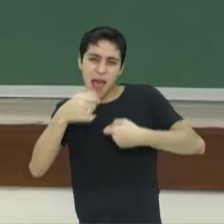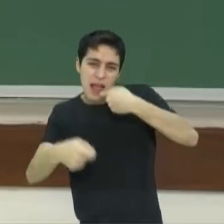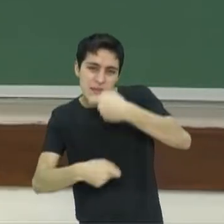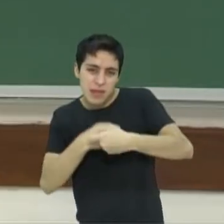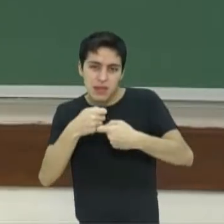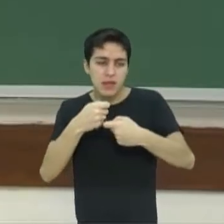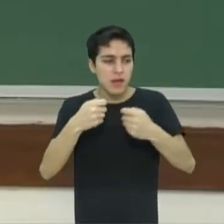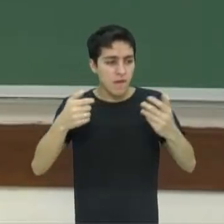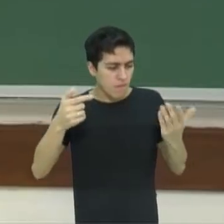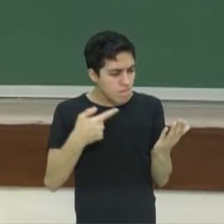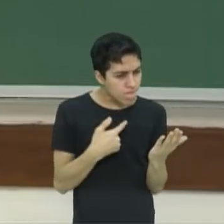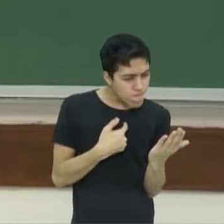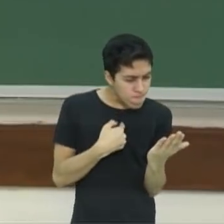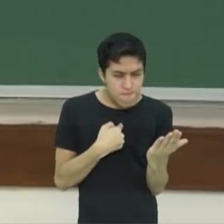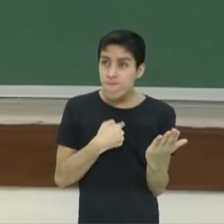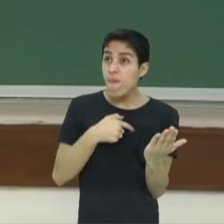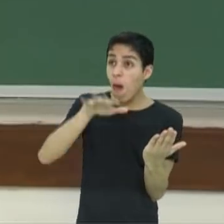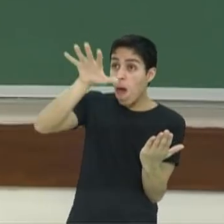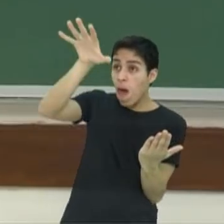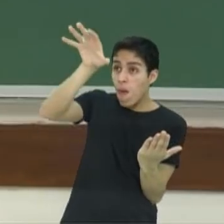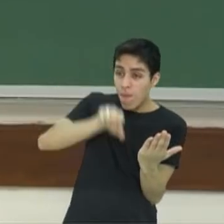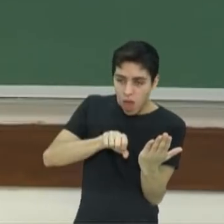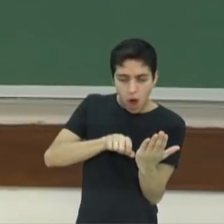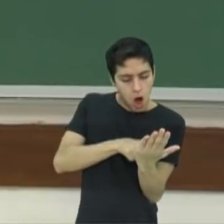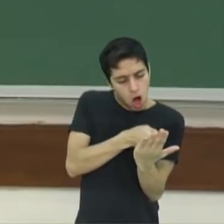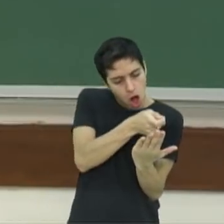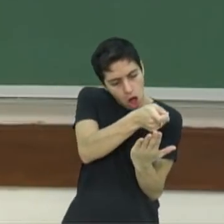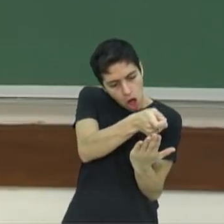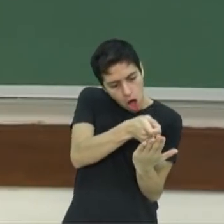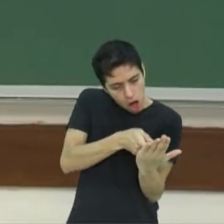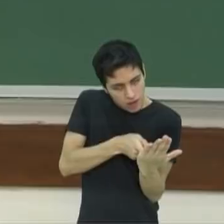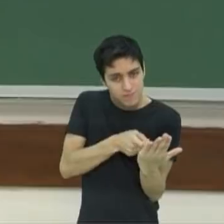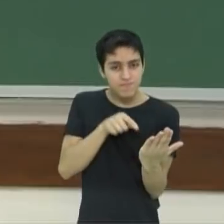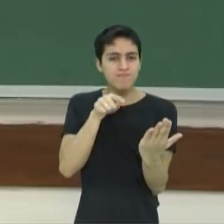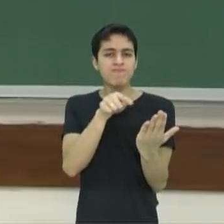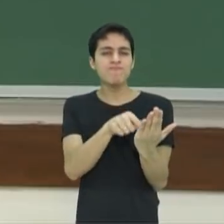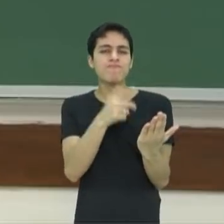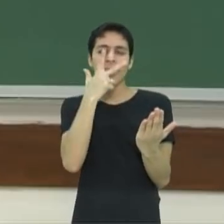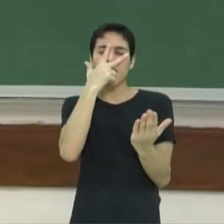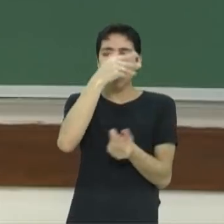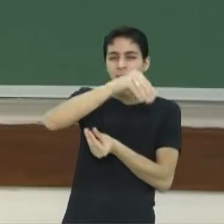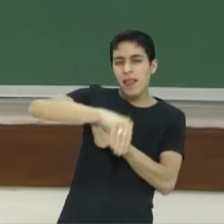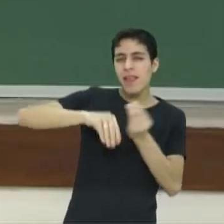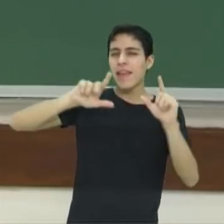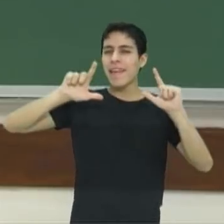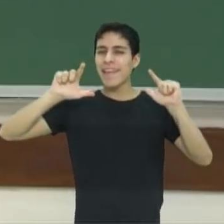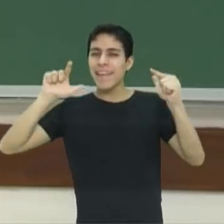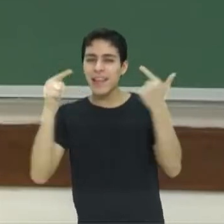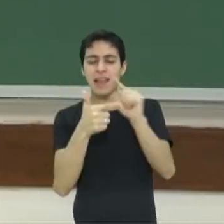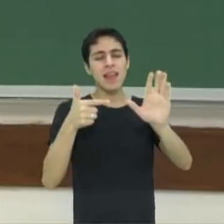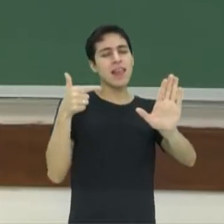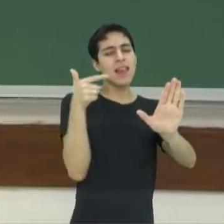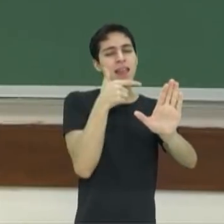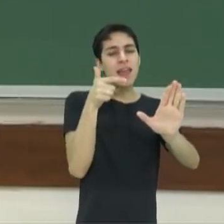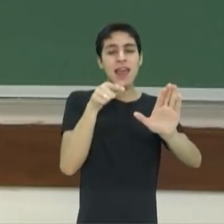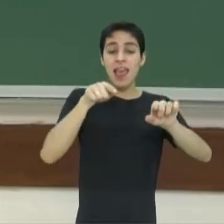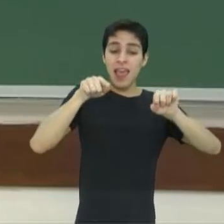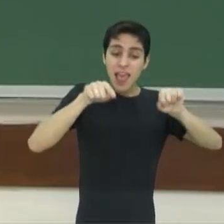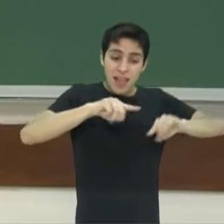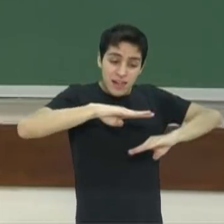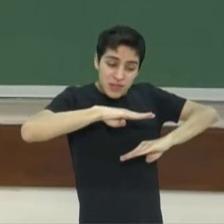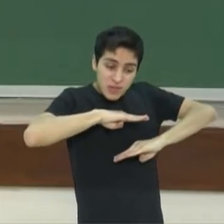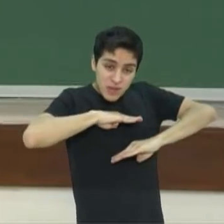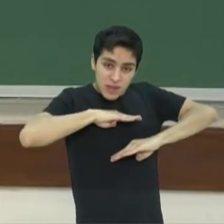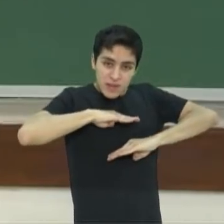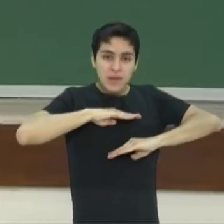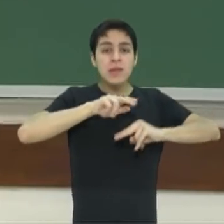autor tem esse dom de transformar em algo irônico, humorístico, essa situação e faz